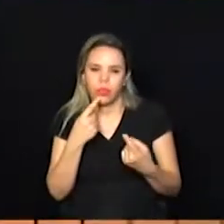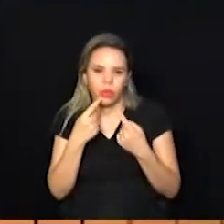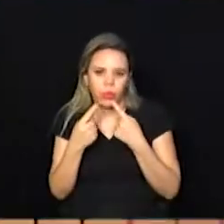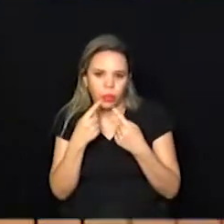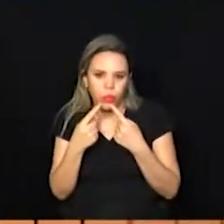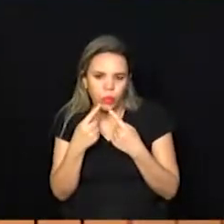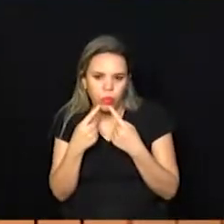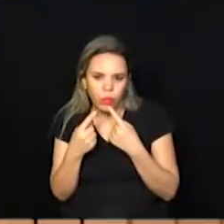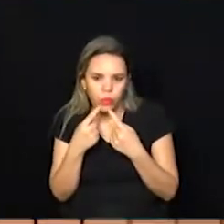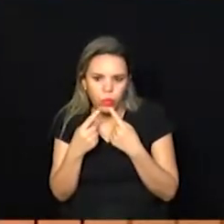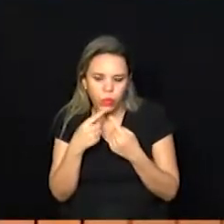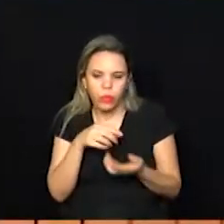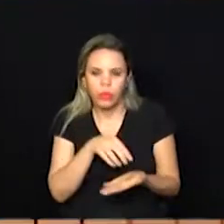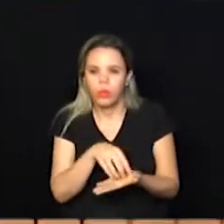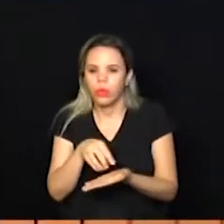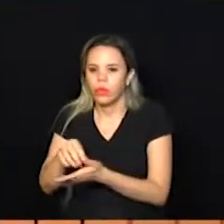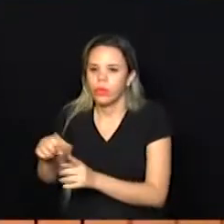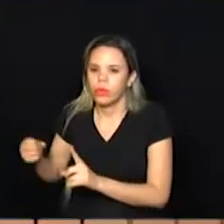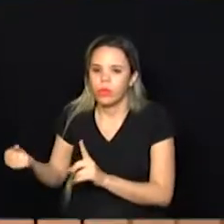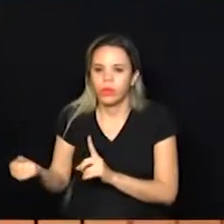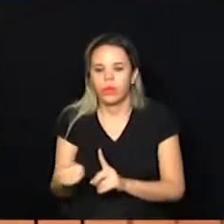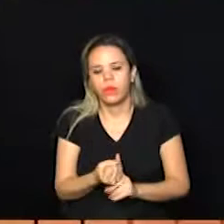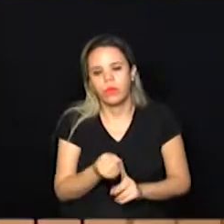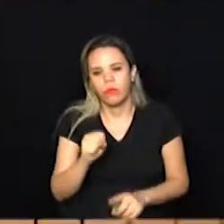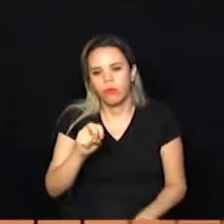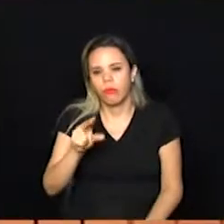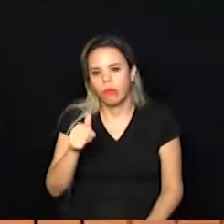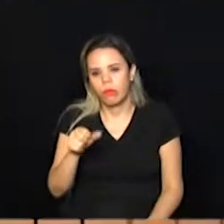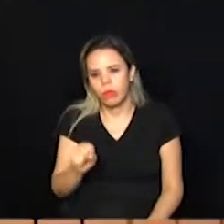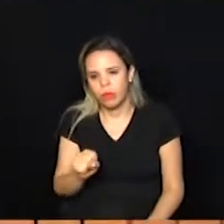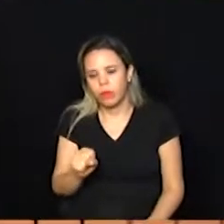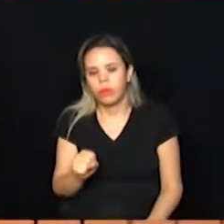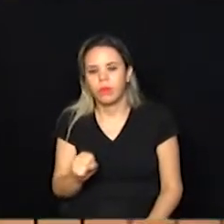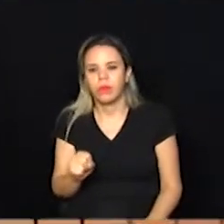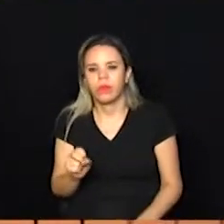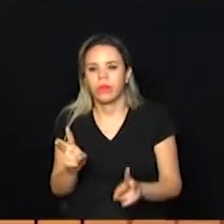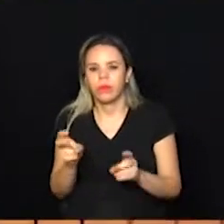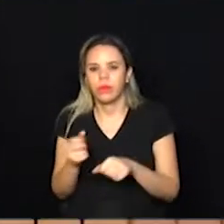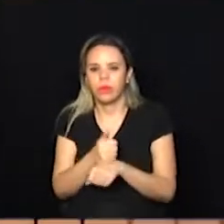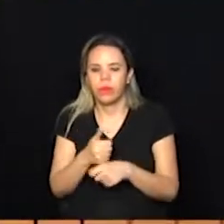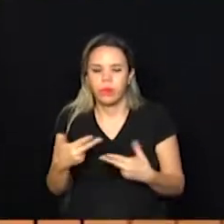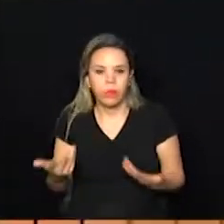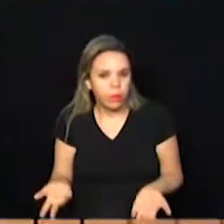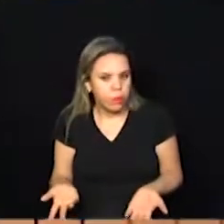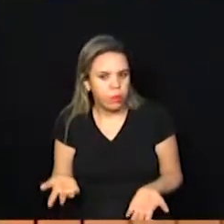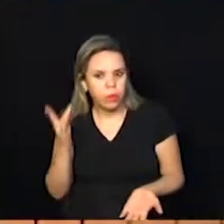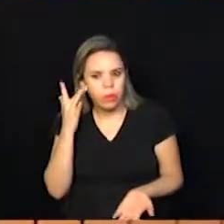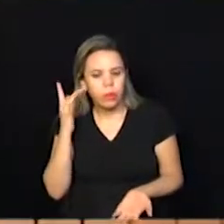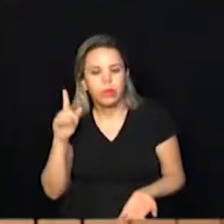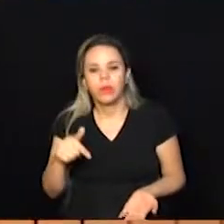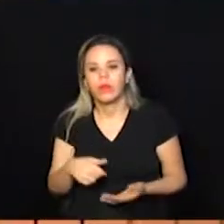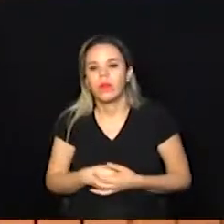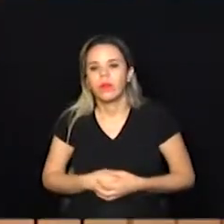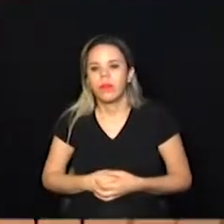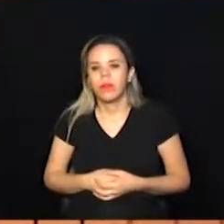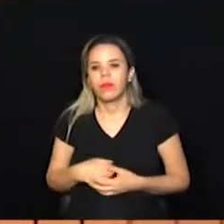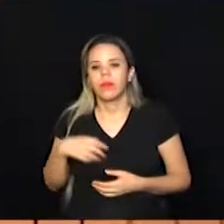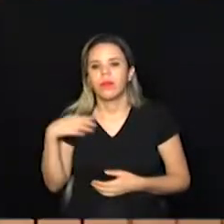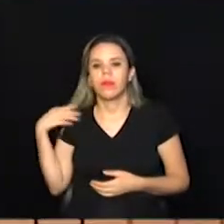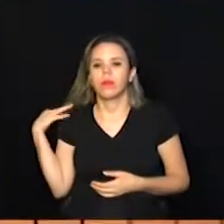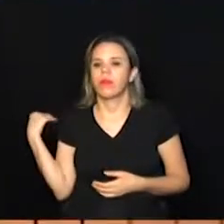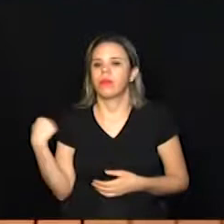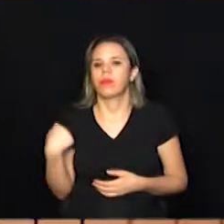com a rede de assistência, com o SUAS, com um olhar especializado, né? Então, acho que